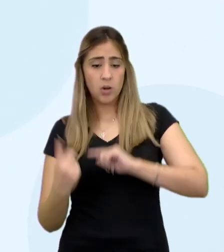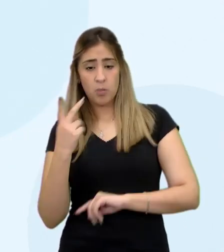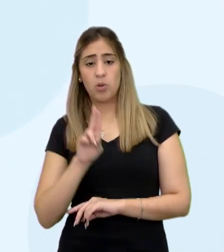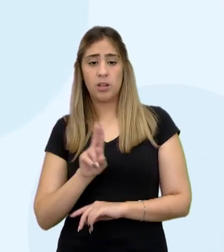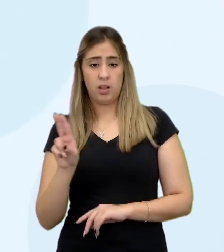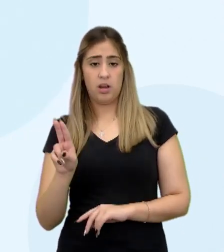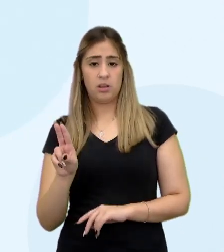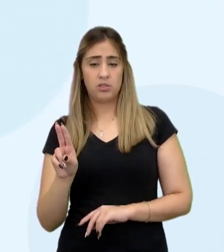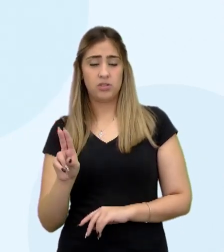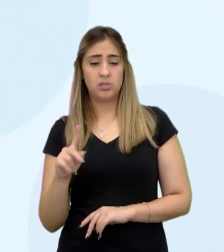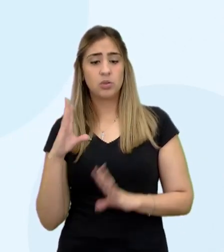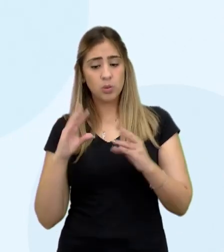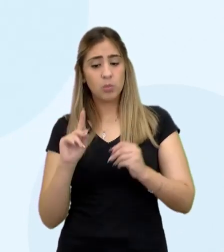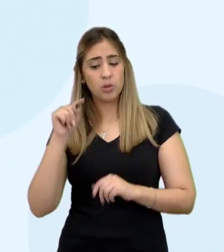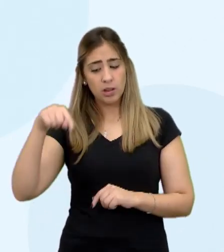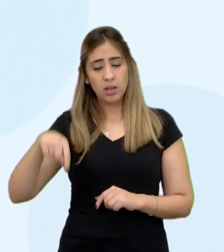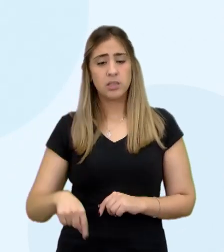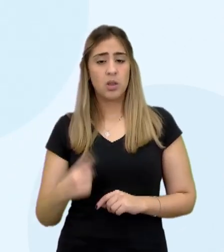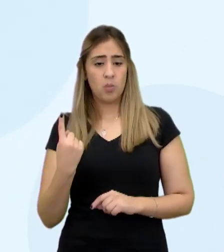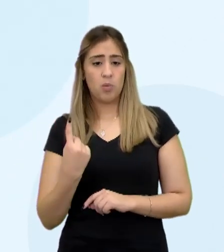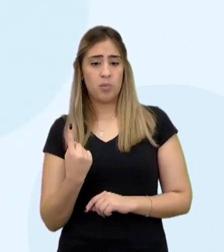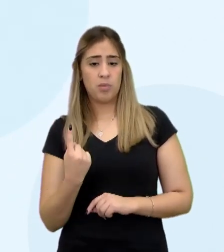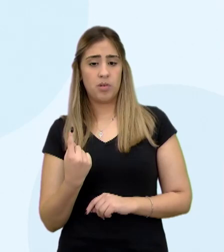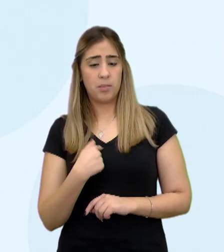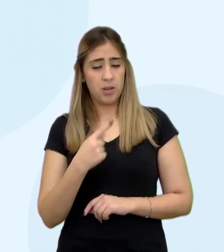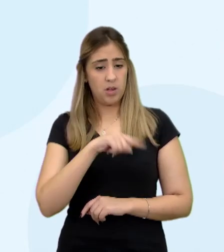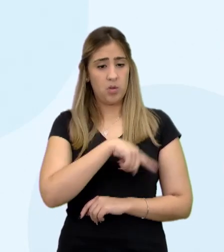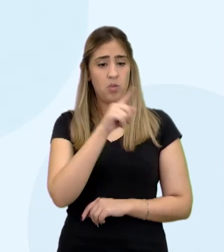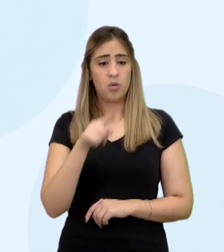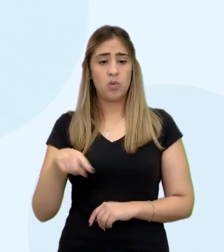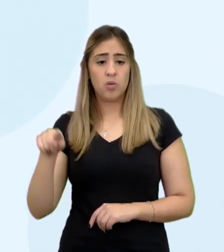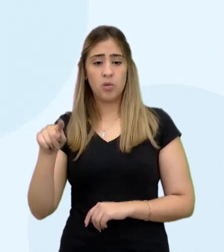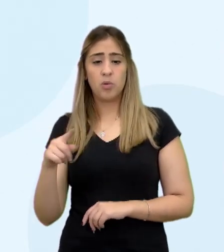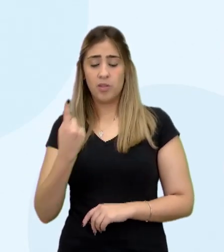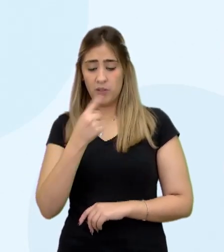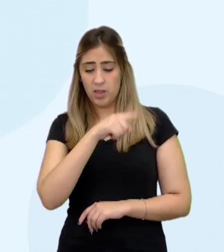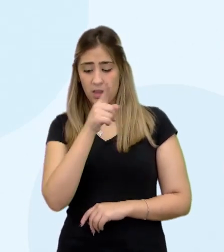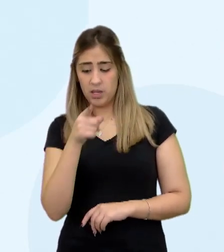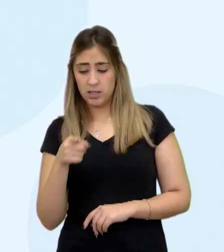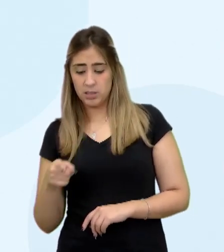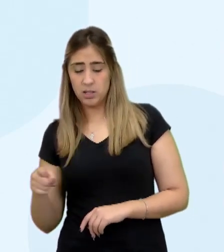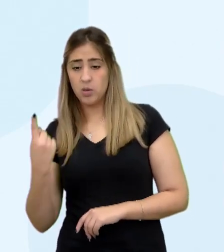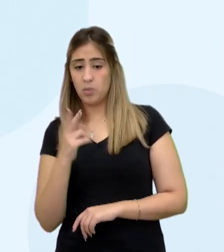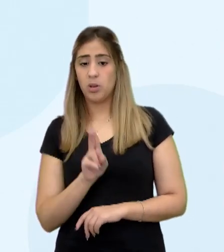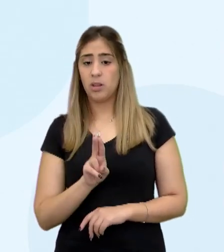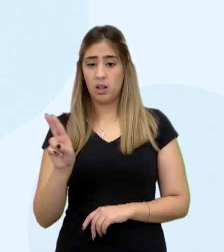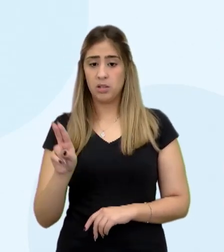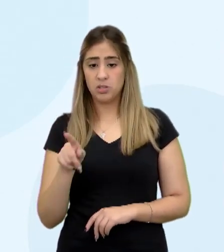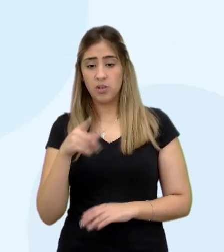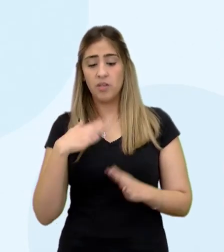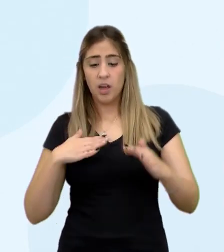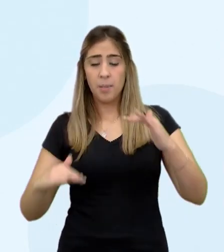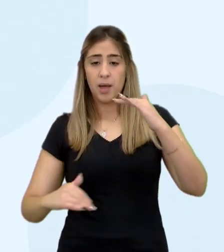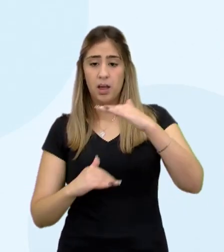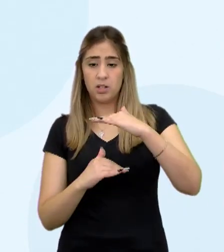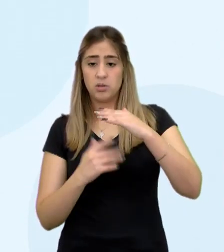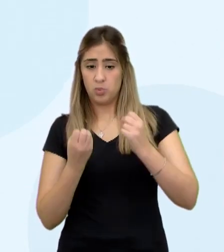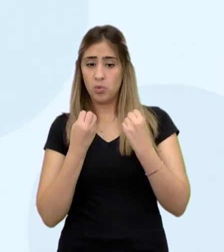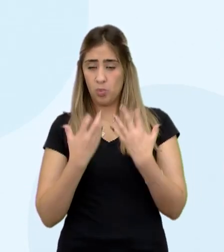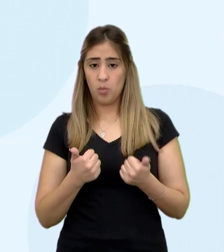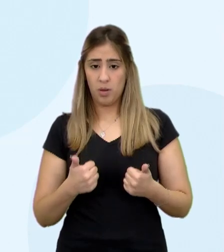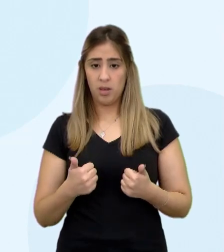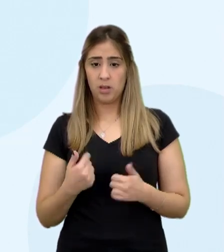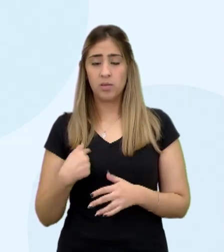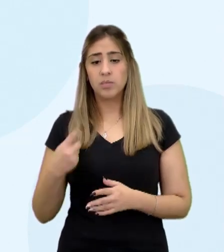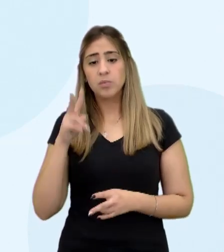unidade, ó. Todo mundo está descendo uma unidade. Então, a minha curva vai descer uma unidade e vai ficar aqui embaixo, ó. Tudo bem?